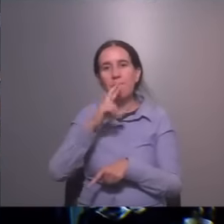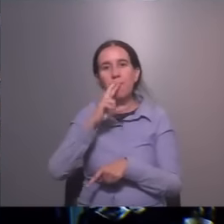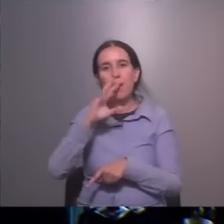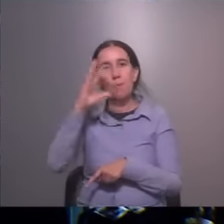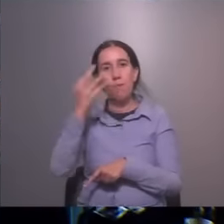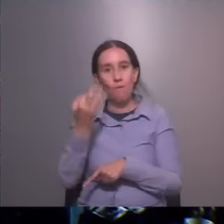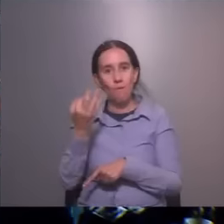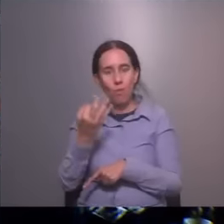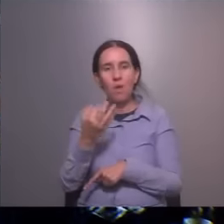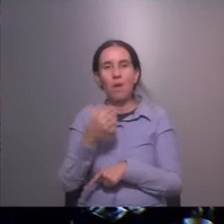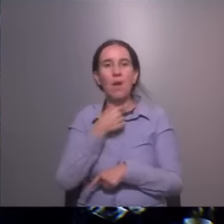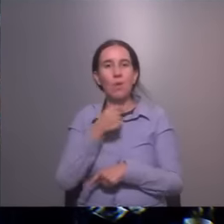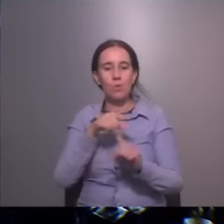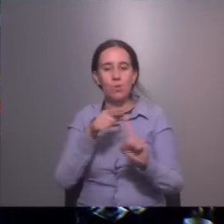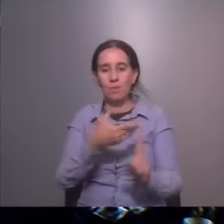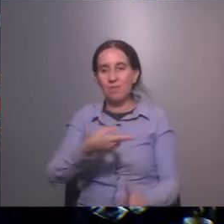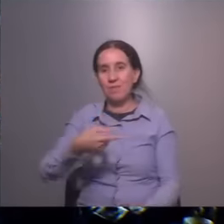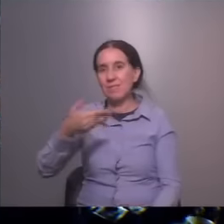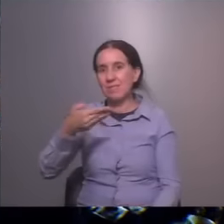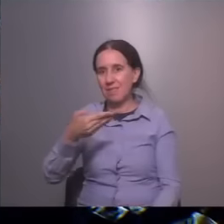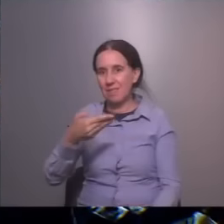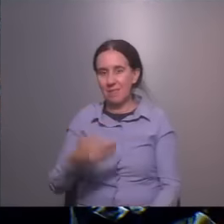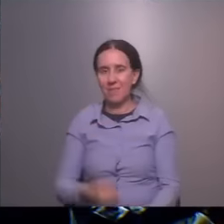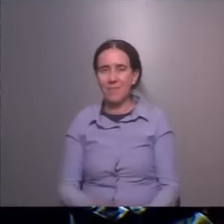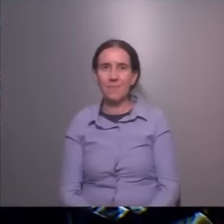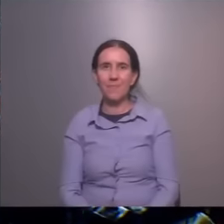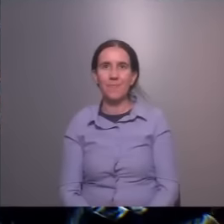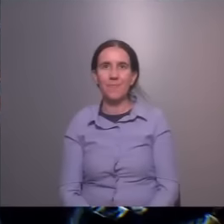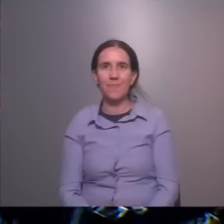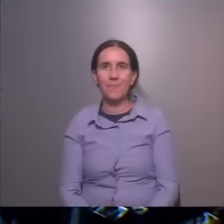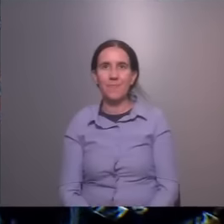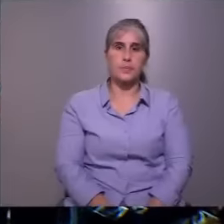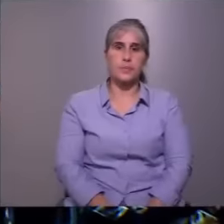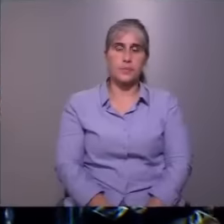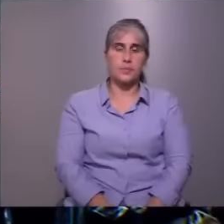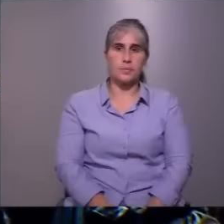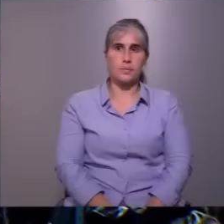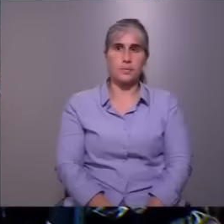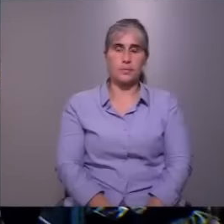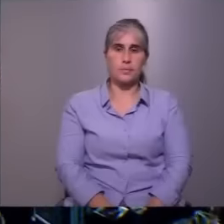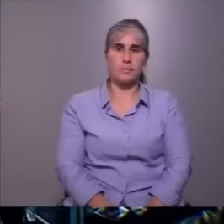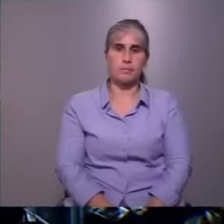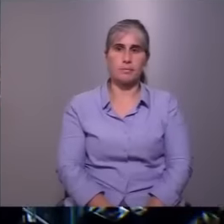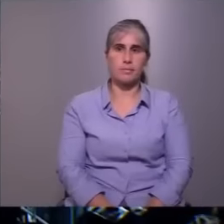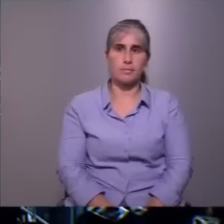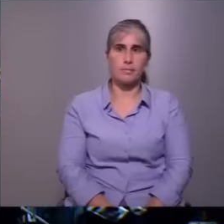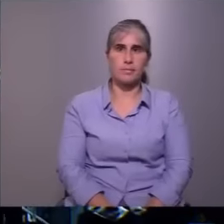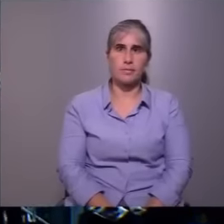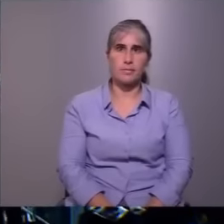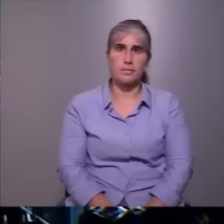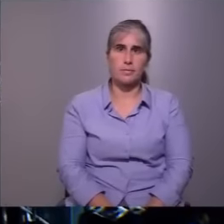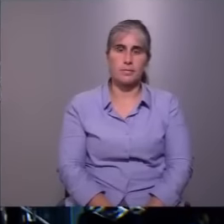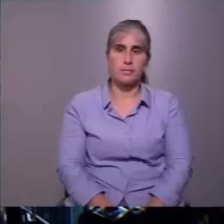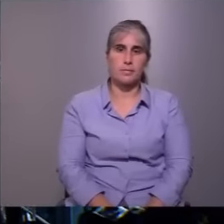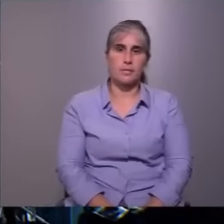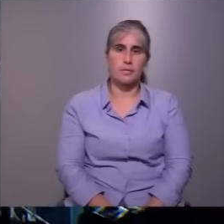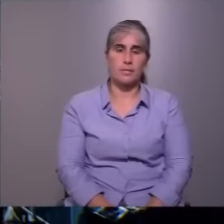Escutemos agora o relato da irmã Lúcia dos acontecimentos de Fátima, de agosto de 1917.